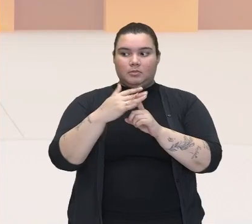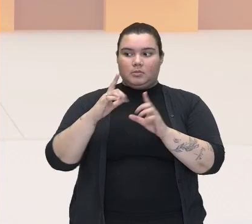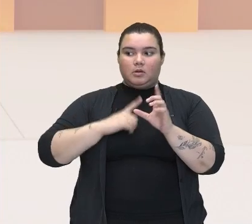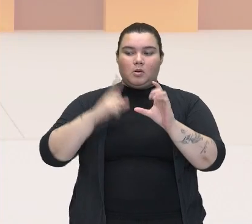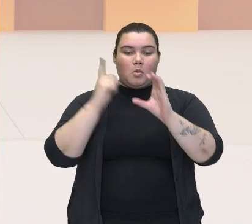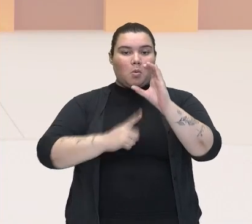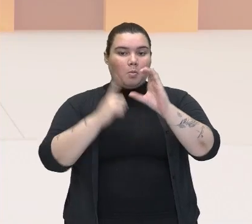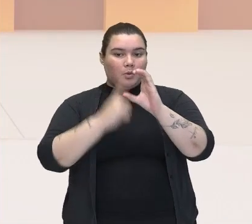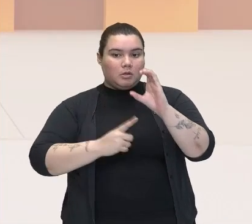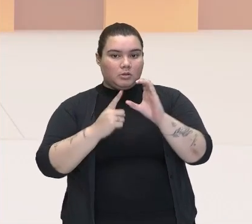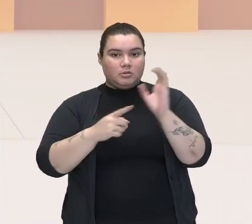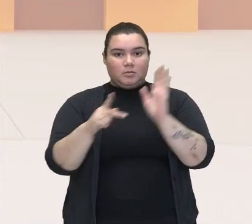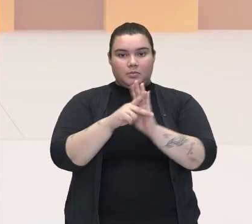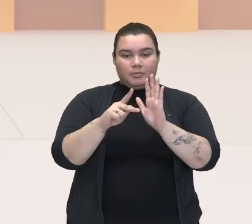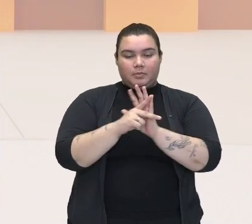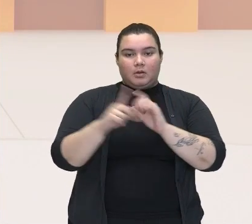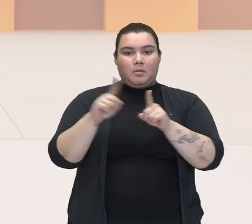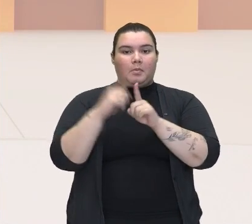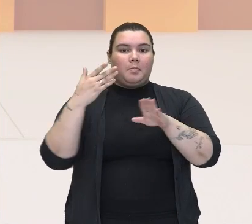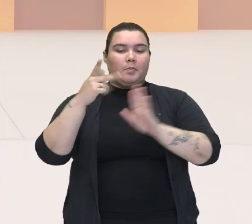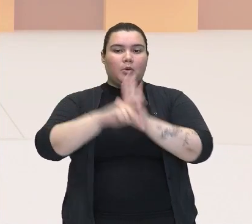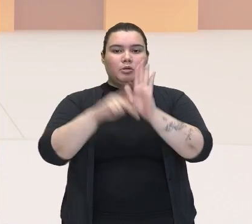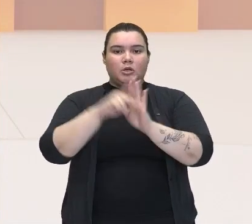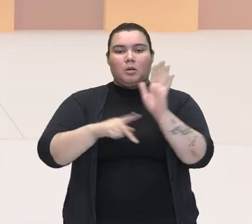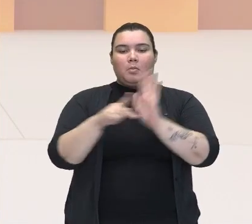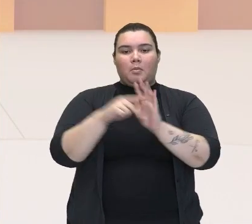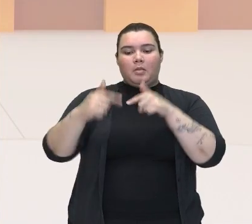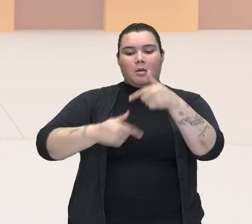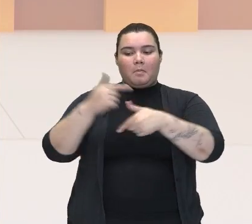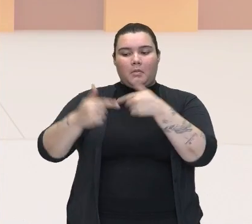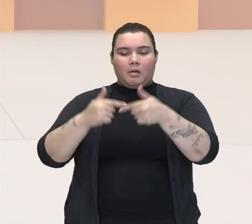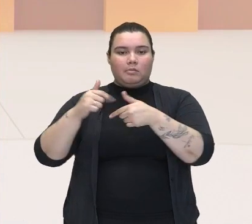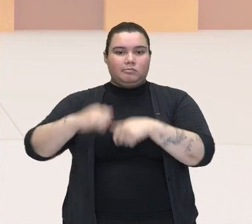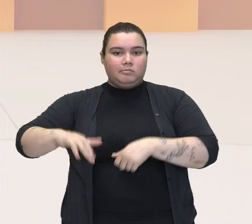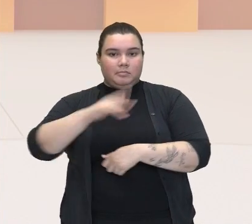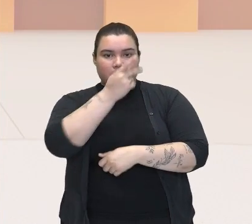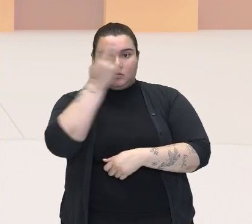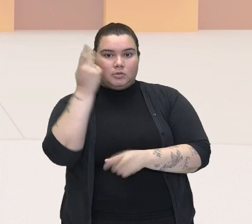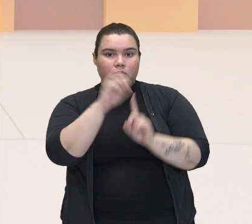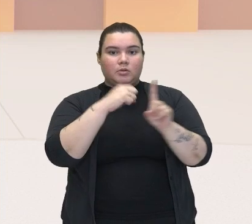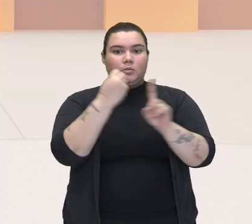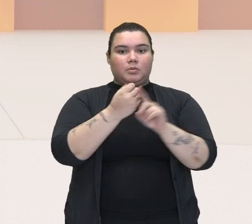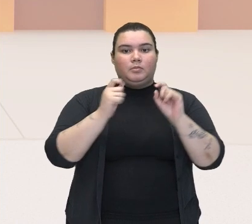de participação da classe trabalhadora, ideologia de esquerda. Sociedade,